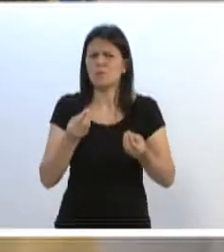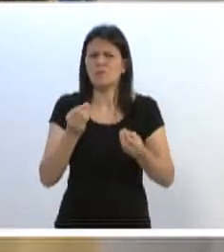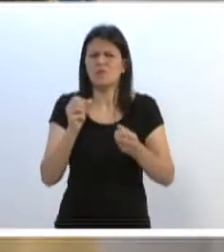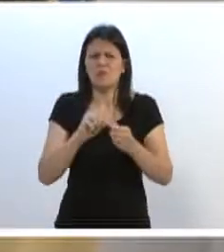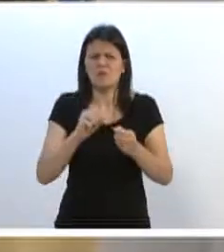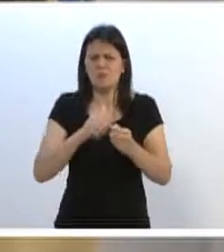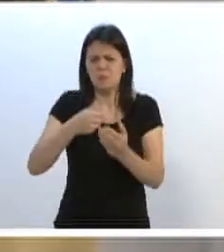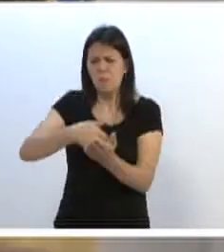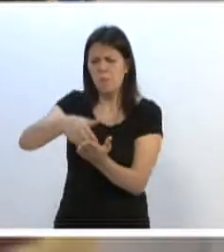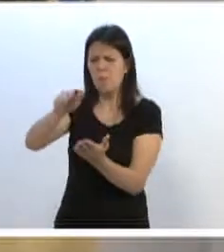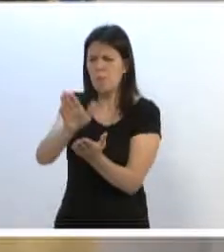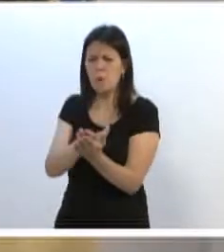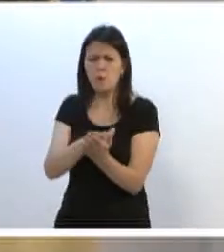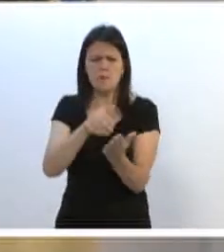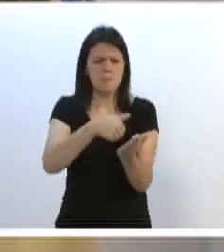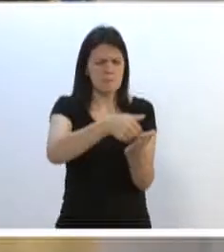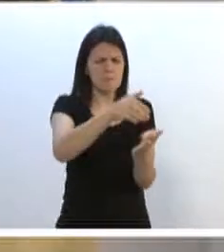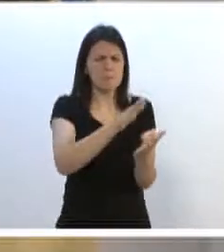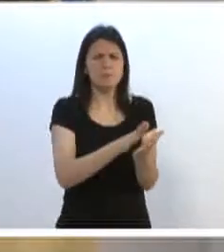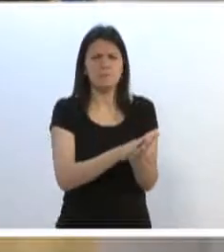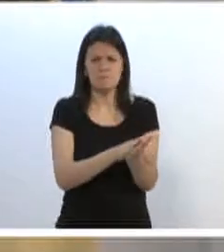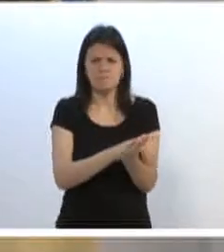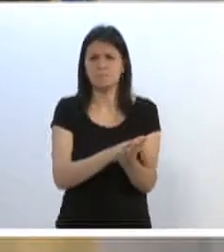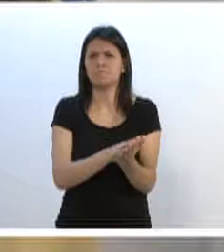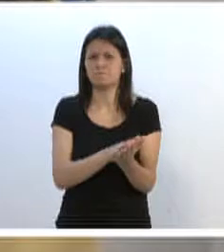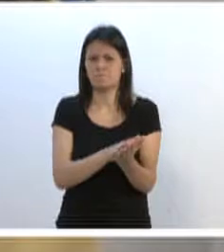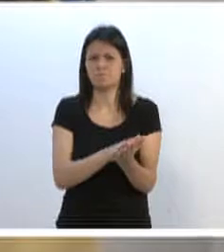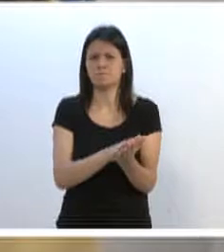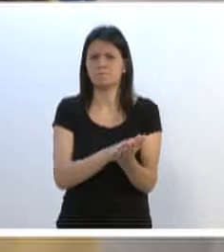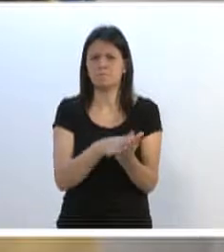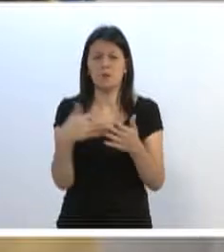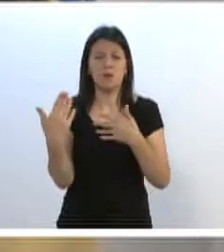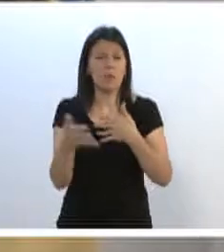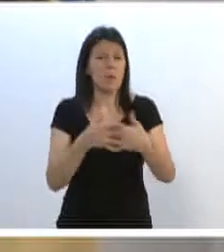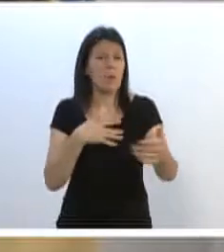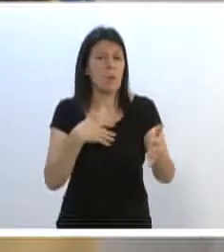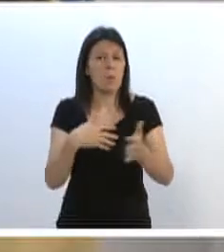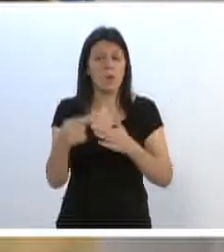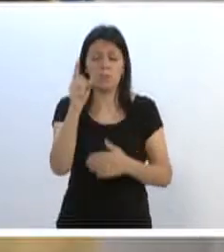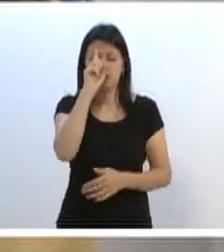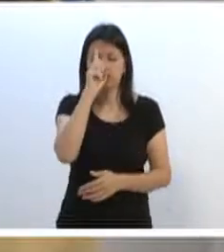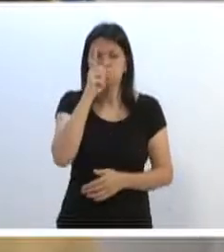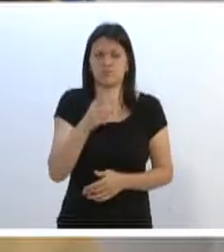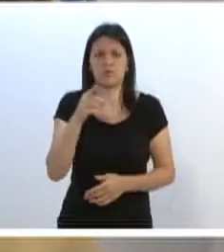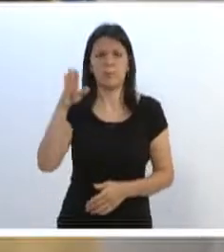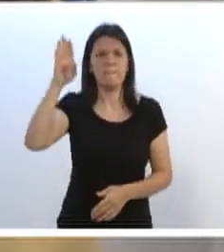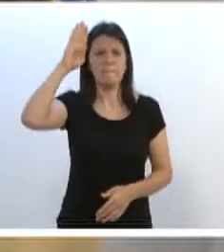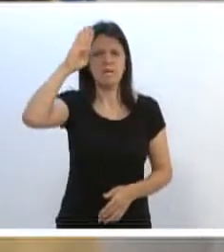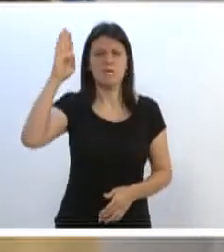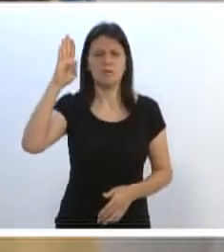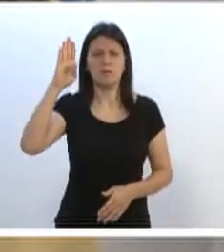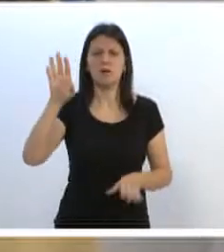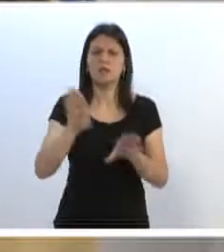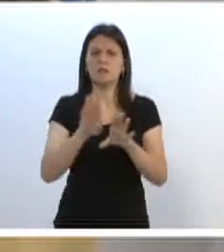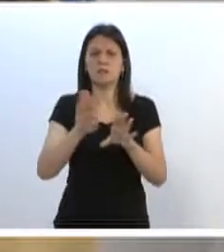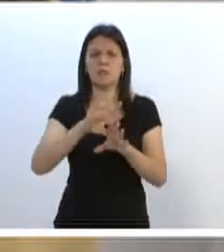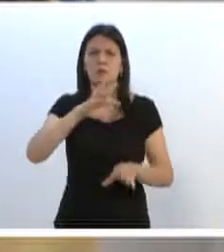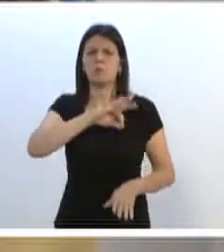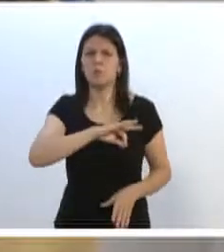utilizando das forças, seja qualquer que seja a autoridade, seja os militares, seja os nossos